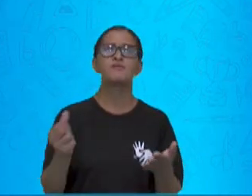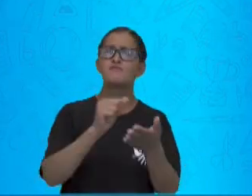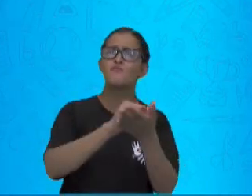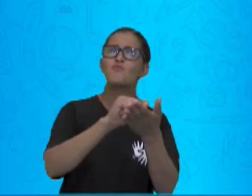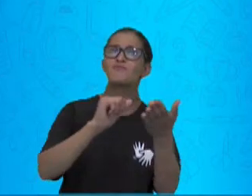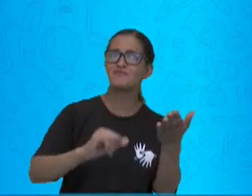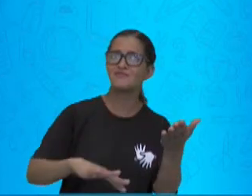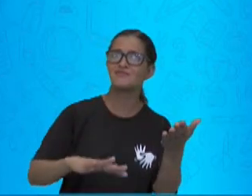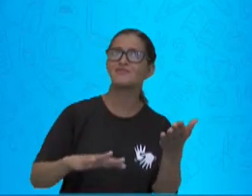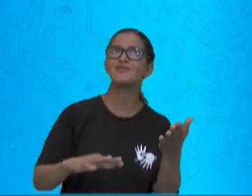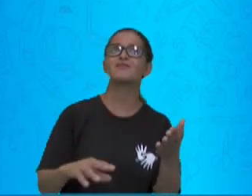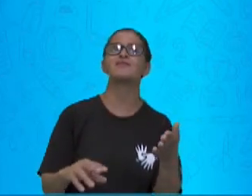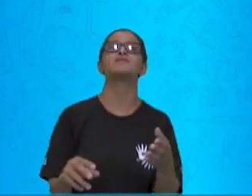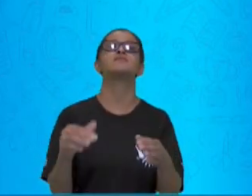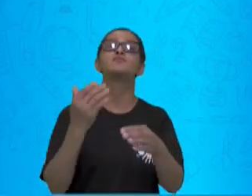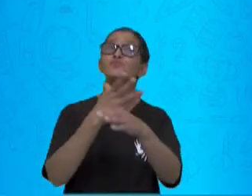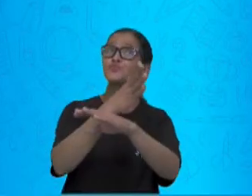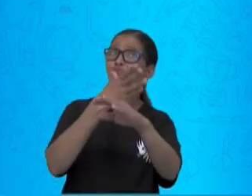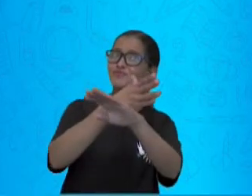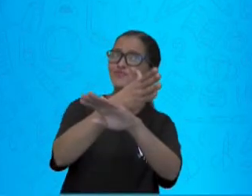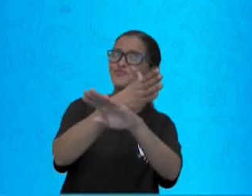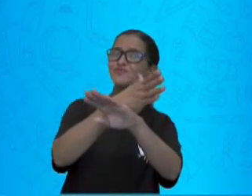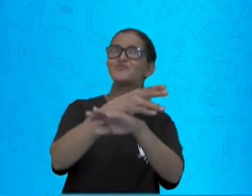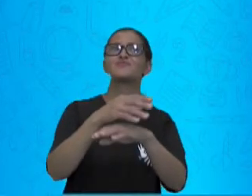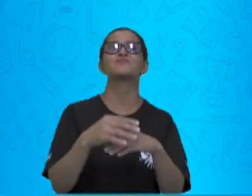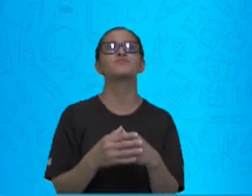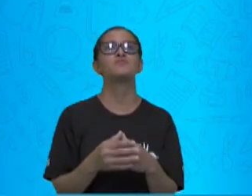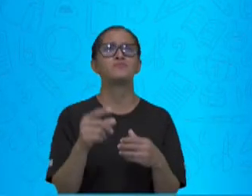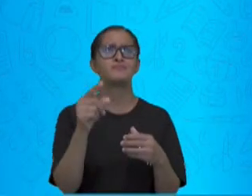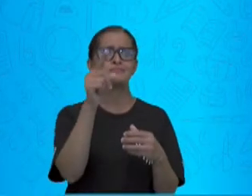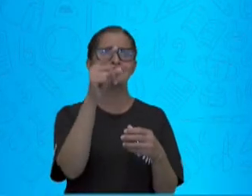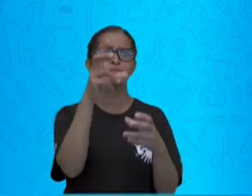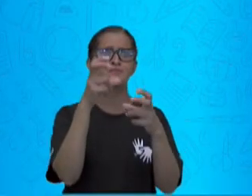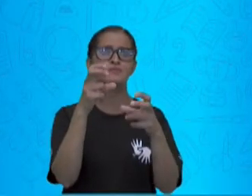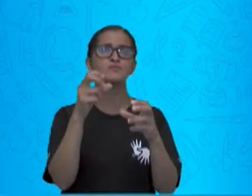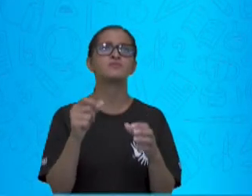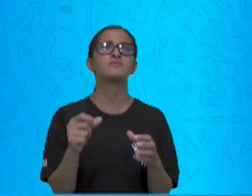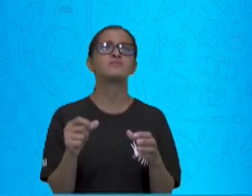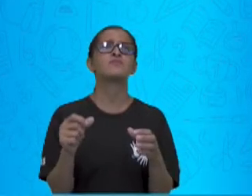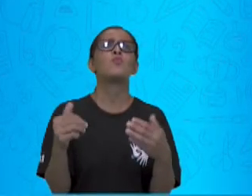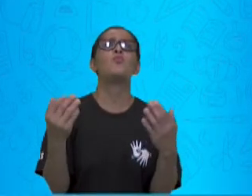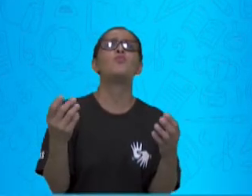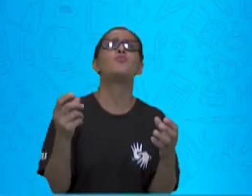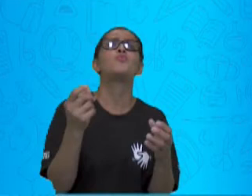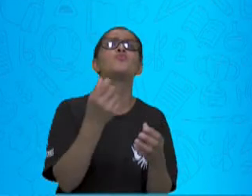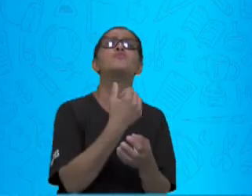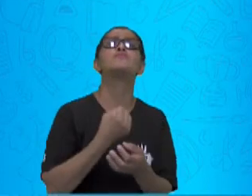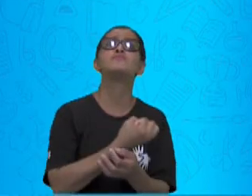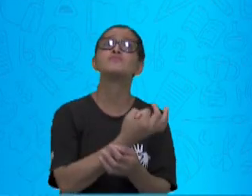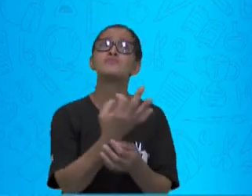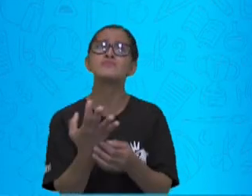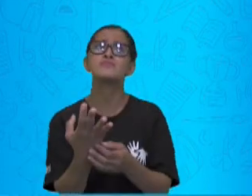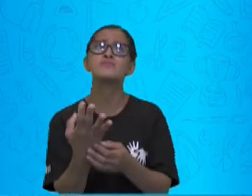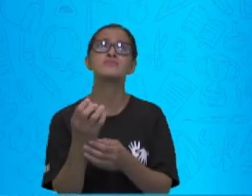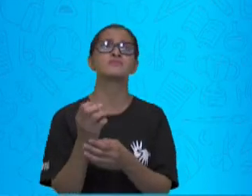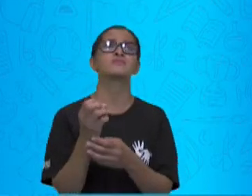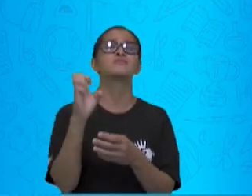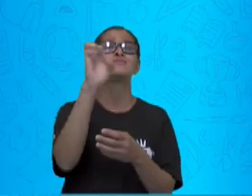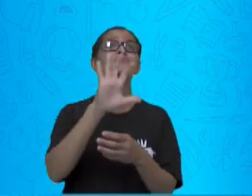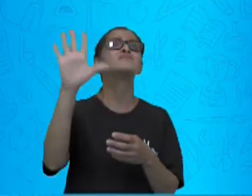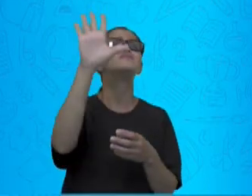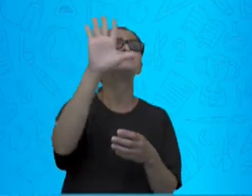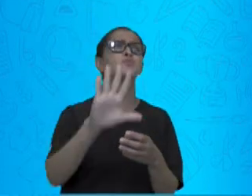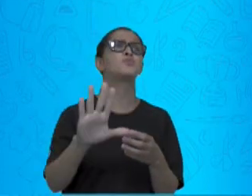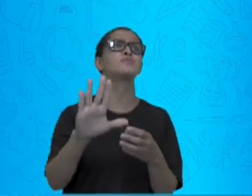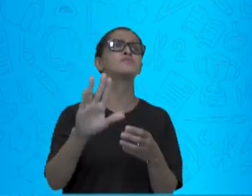estão disponíveis para vocês na plataforma. Vamos lá. Quantos estados compõem o nosso país? A